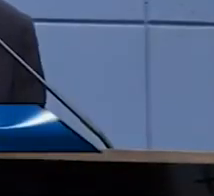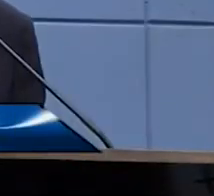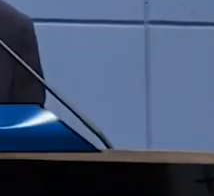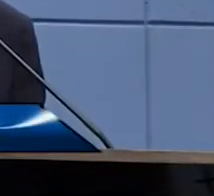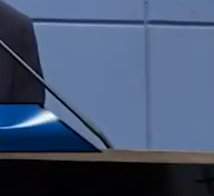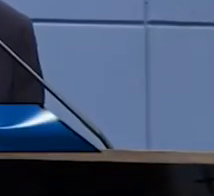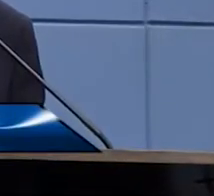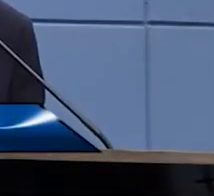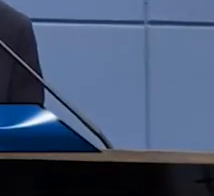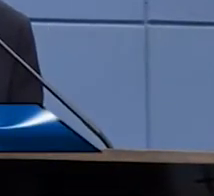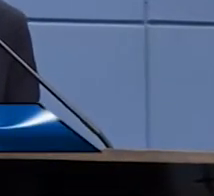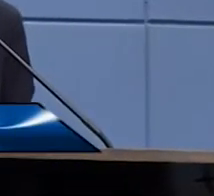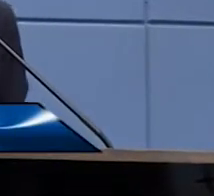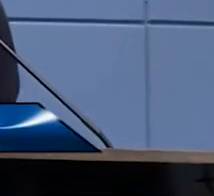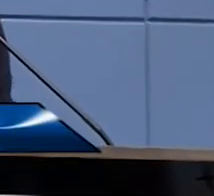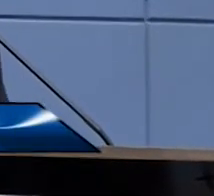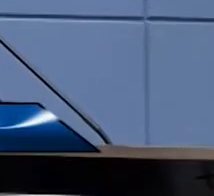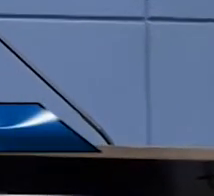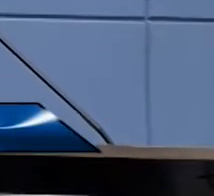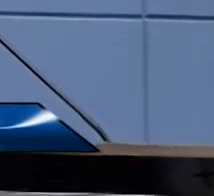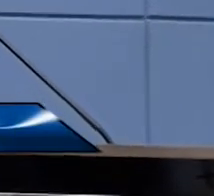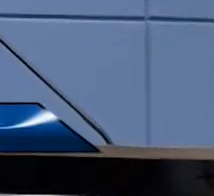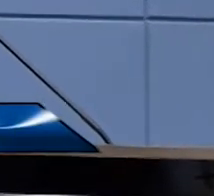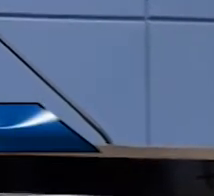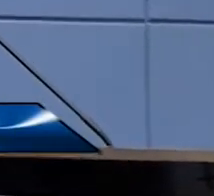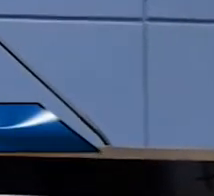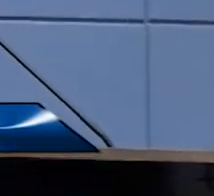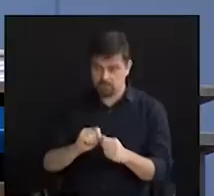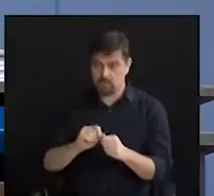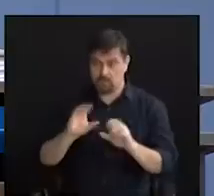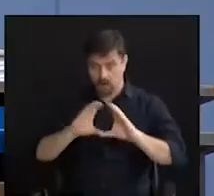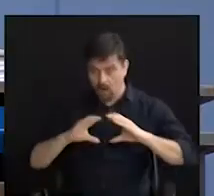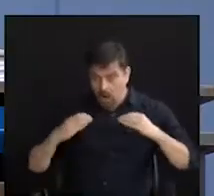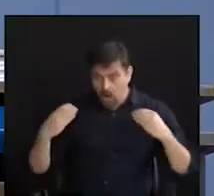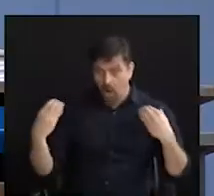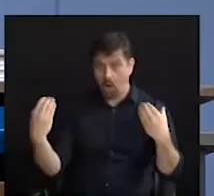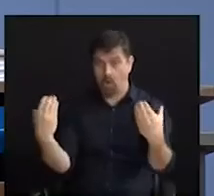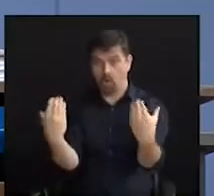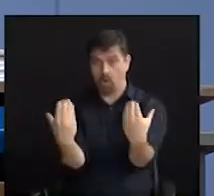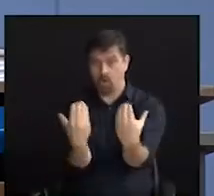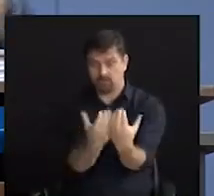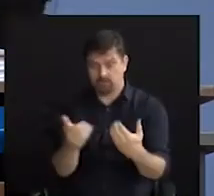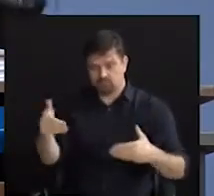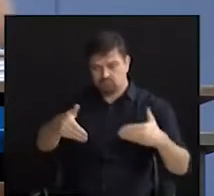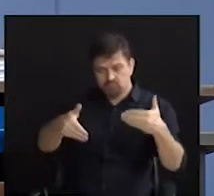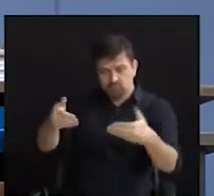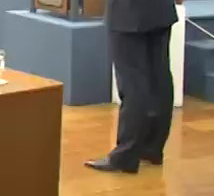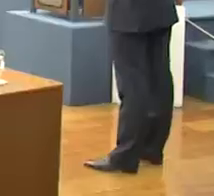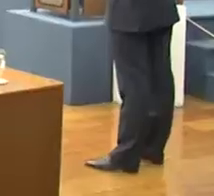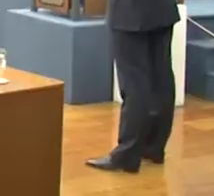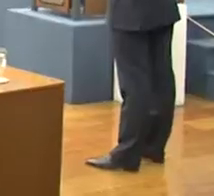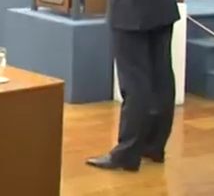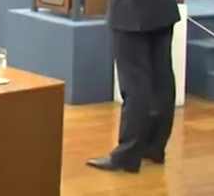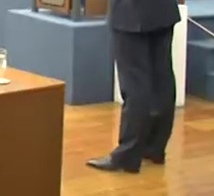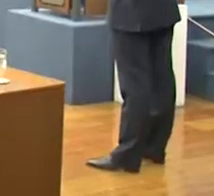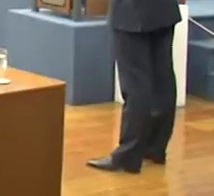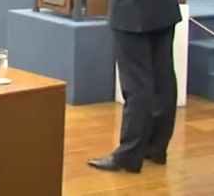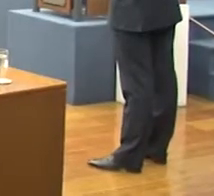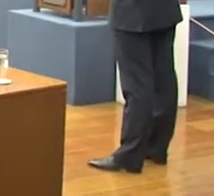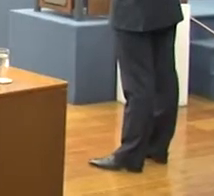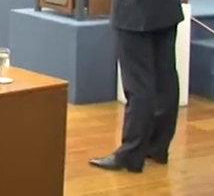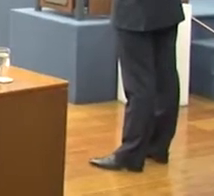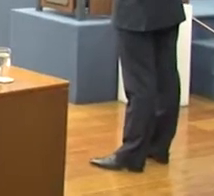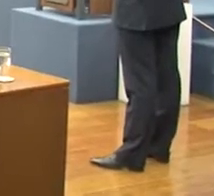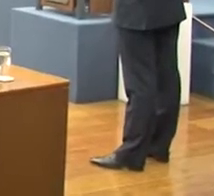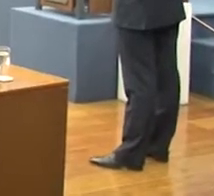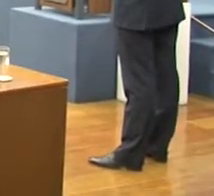o parecer por maioria absoluta com o voto contrário do vereador Pedro Tourinho. O vereador Pedro Tourinho do PT protestou contra a